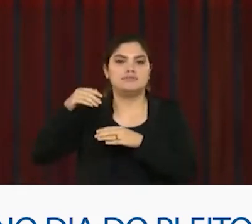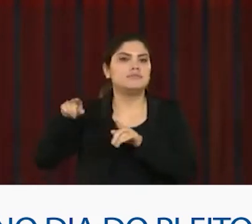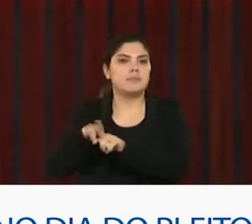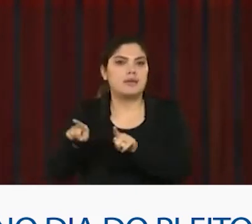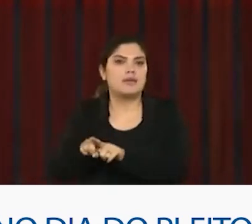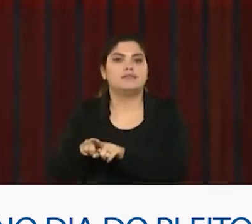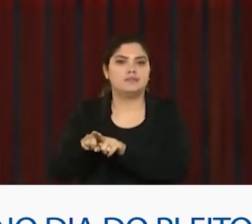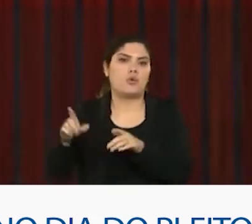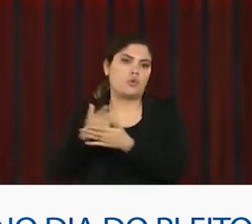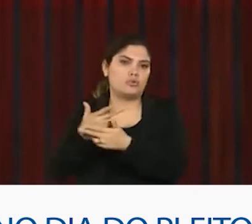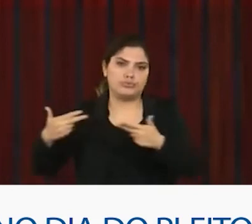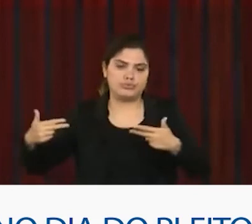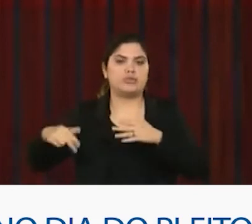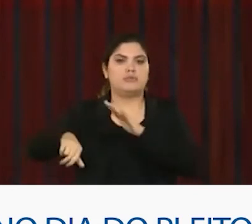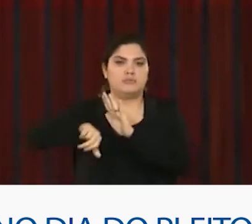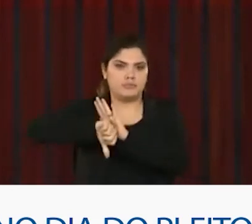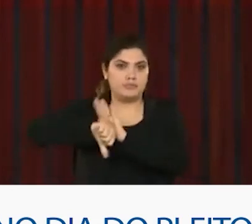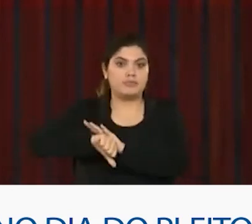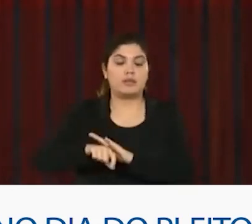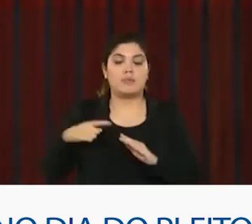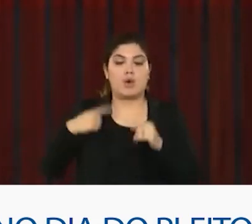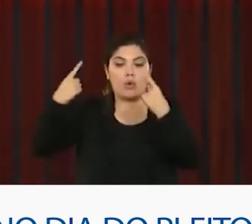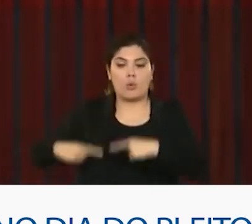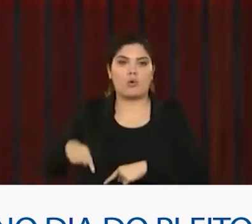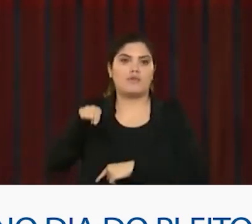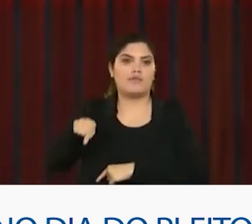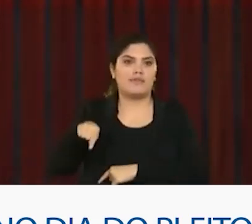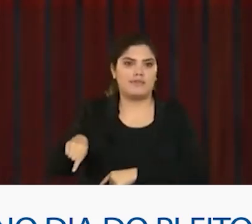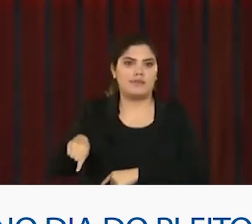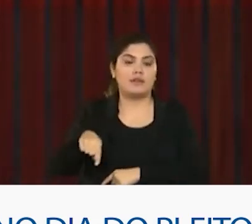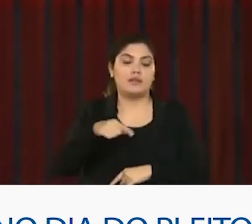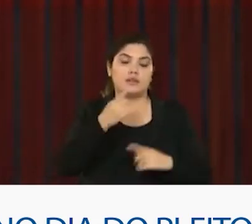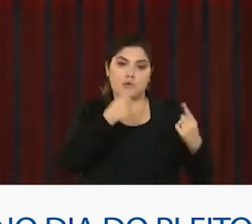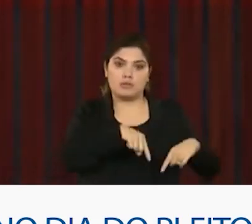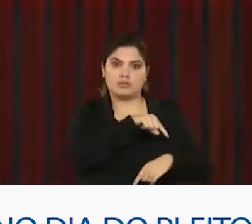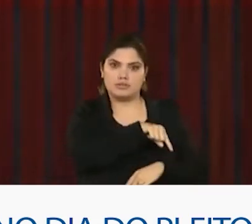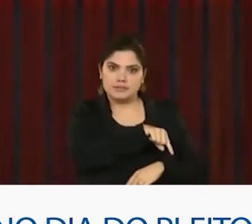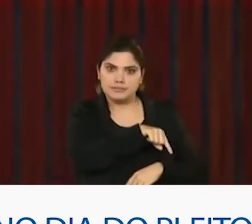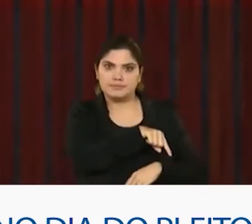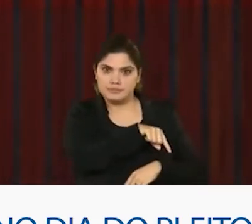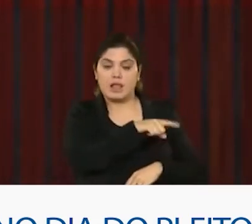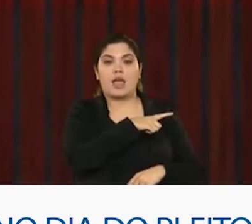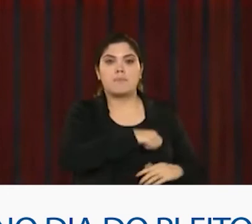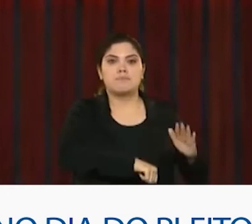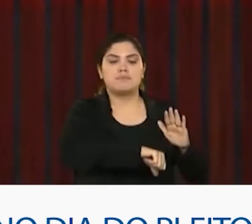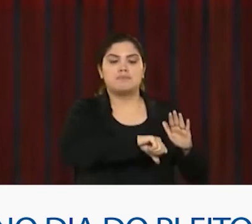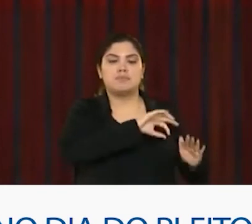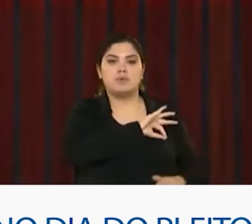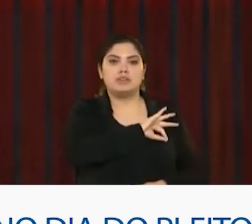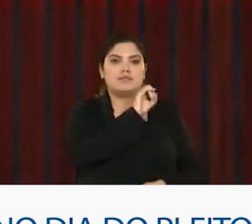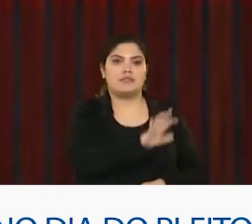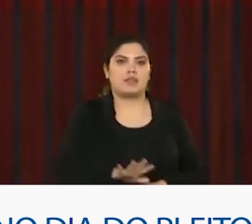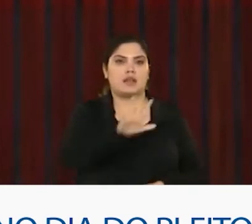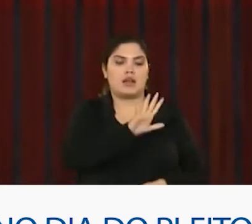das eleições. Para combater esta criminalidade que eu chamei de convencional, a Polícia Federal, com